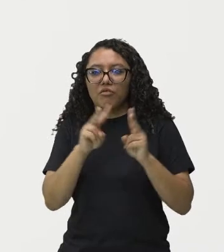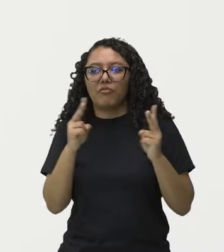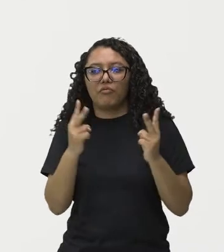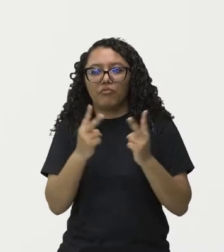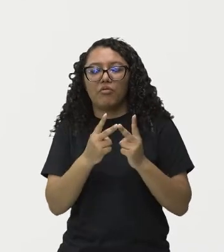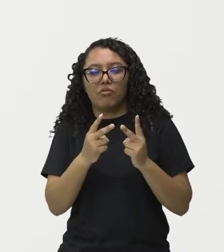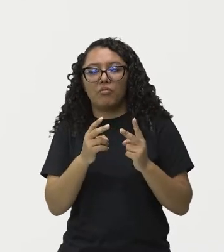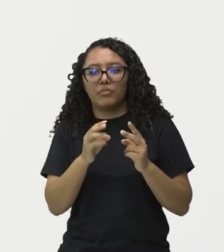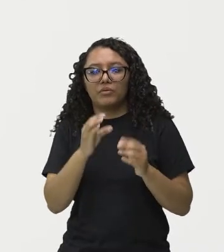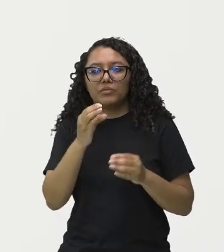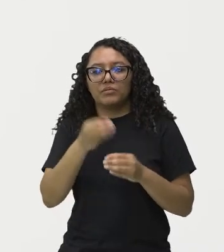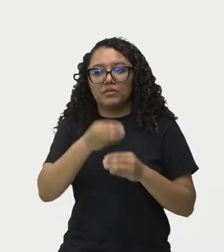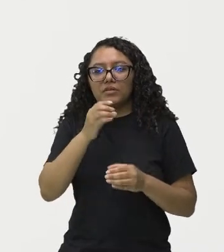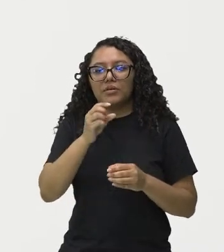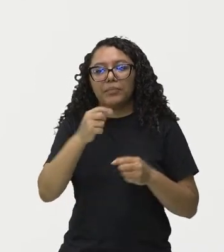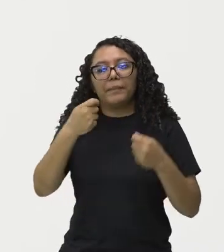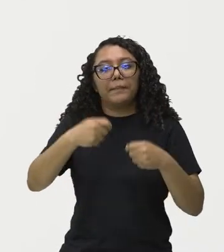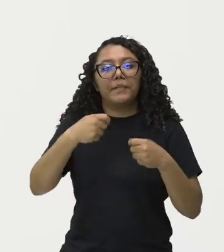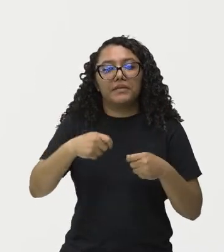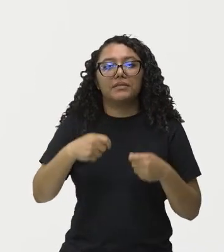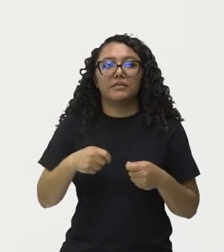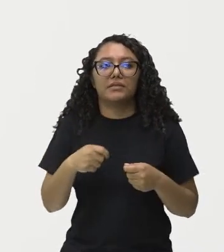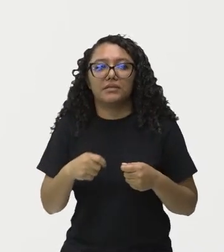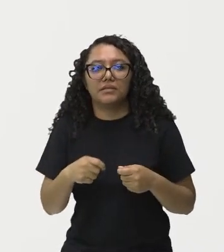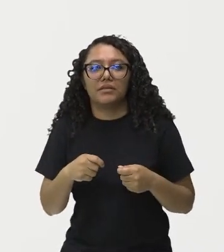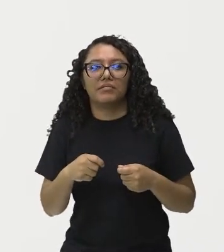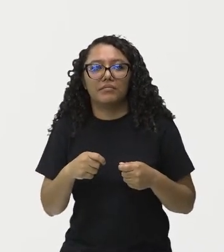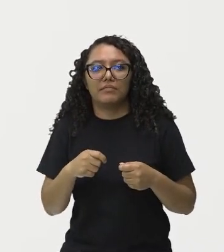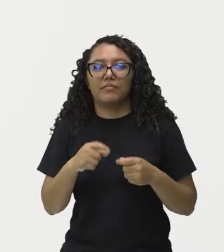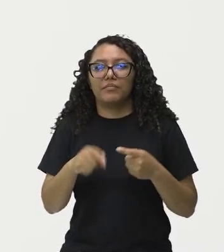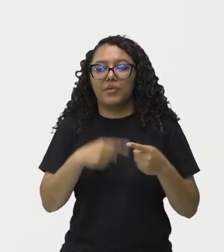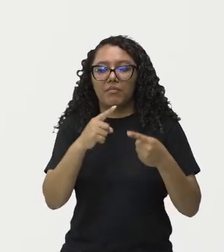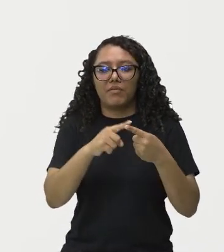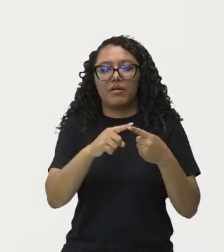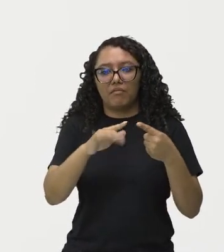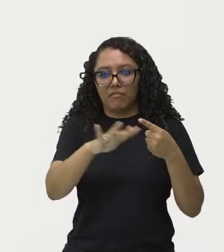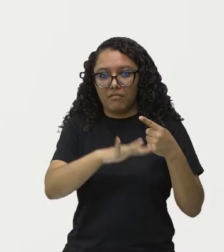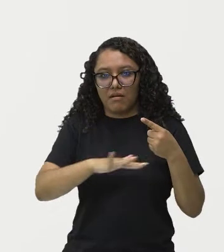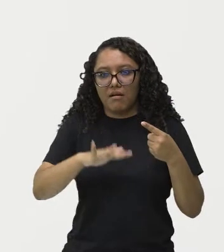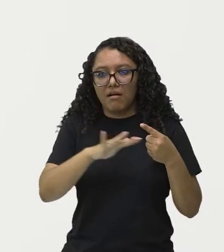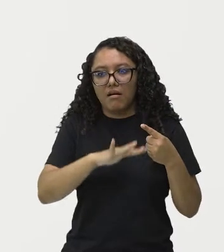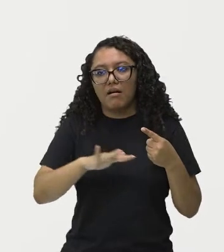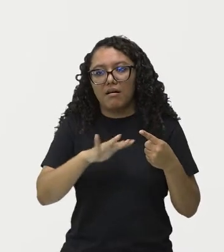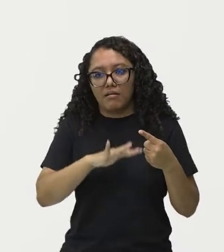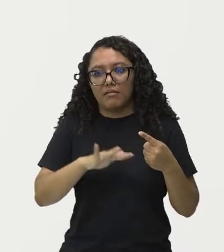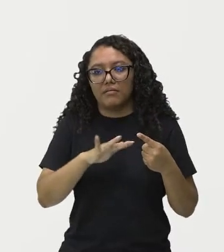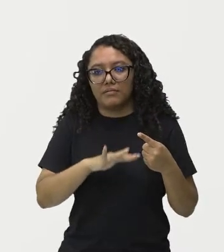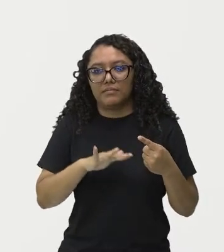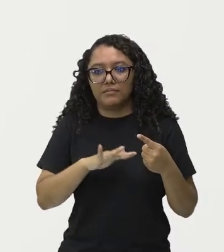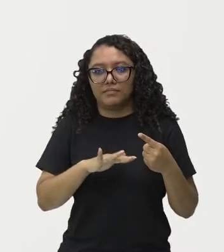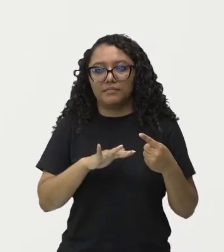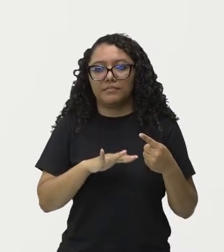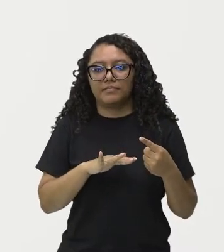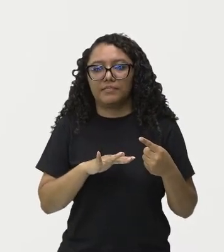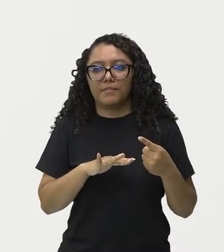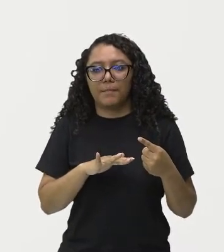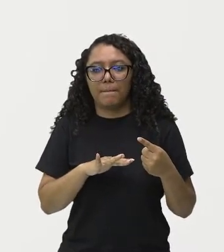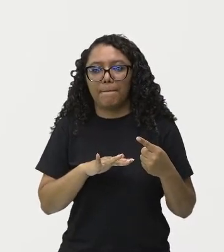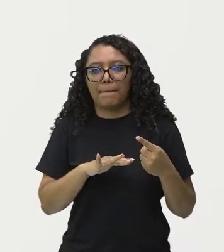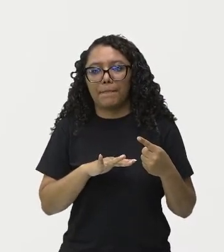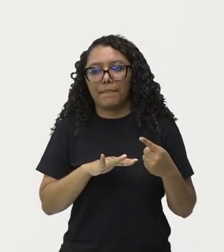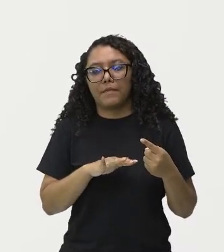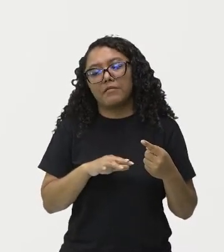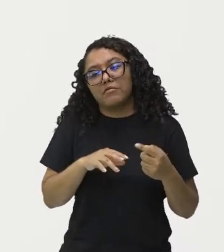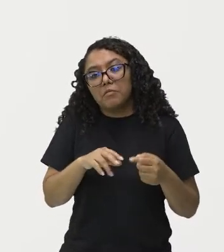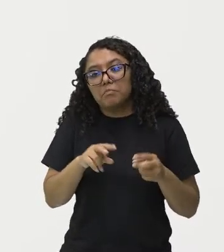entretanto, deve-se considerar a sua área. Então veja, para eu calcular o volume de um cilindro, eu